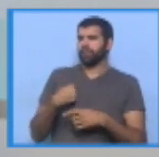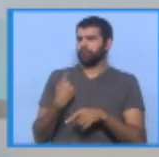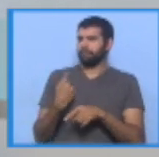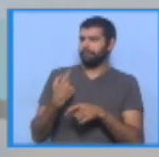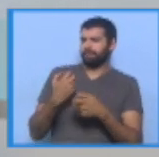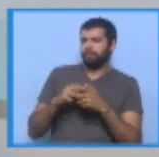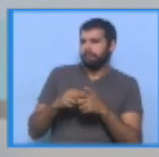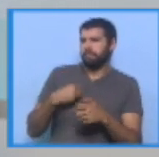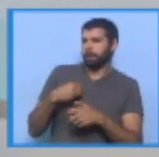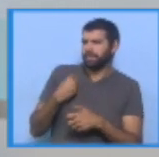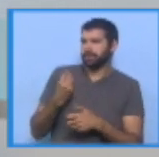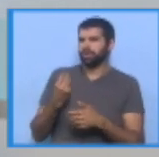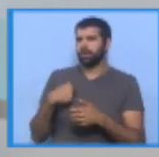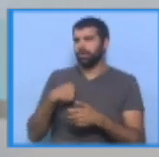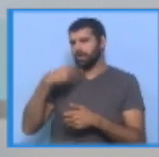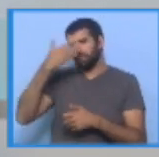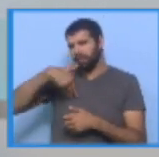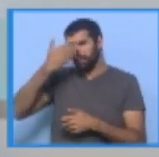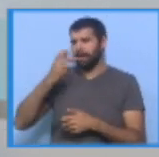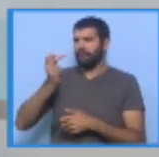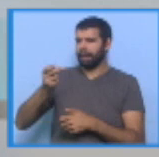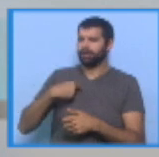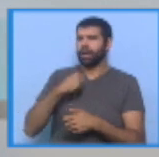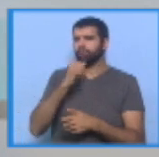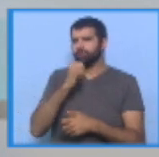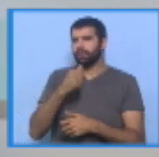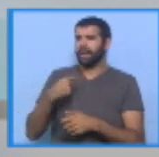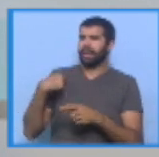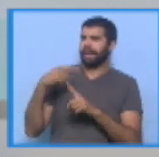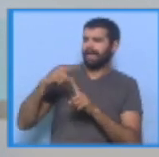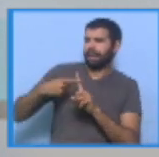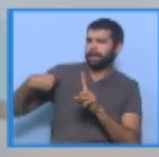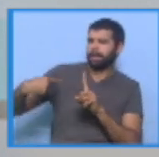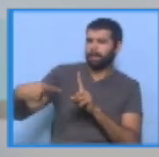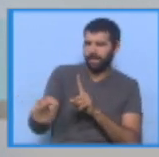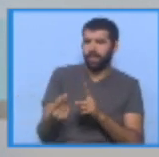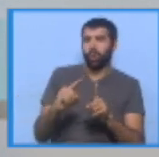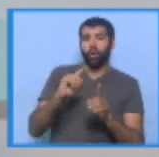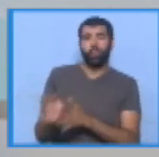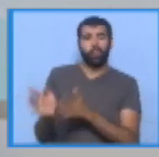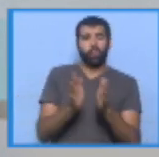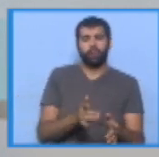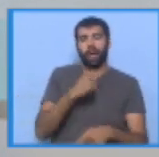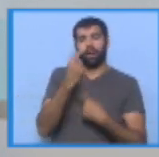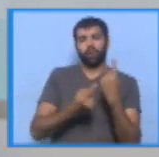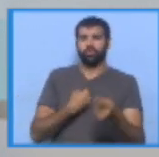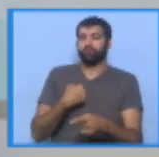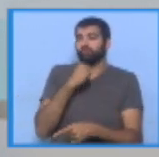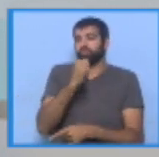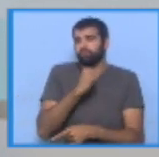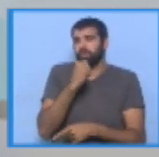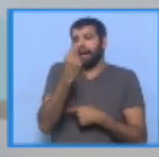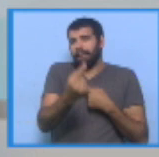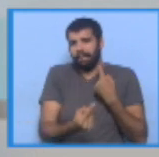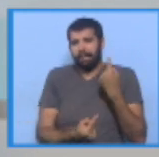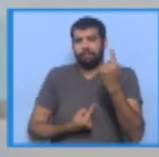tribulações de dias, de anos. Há quem faça a novena todos os anos, há aqueles que por razões mais pontuais,